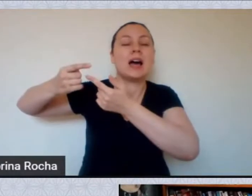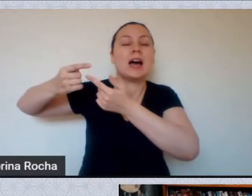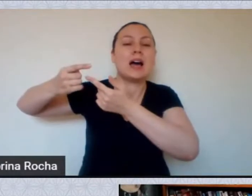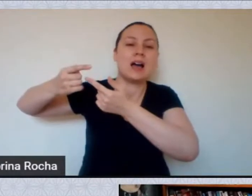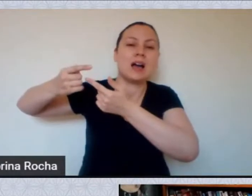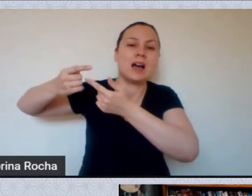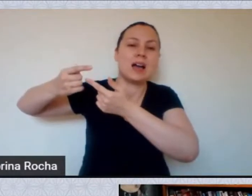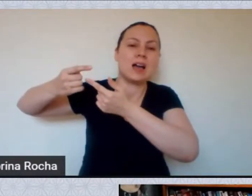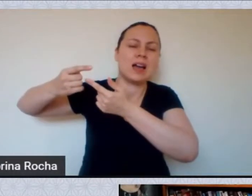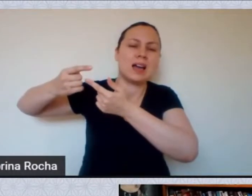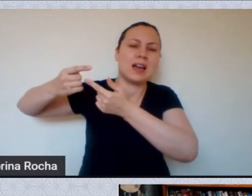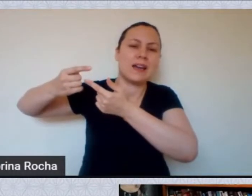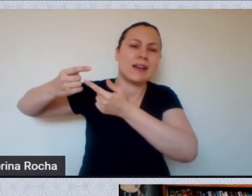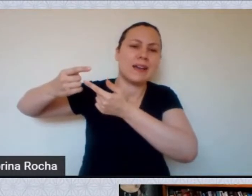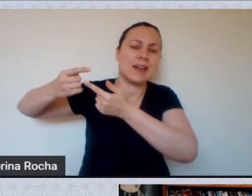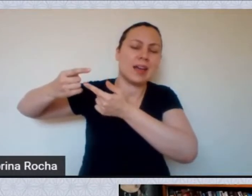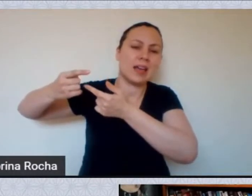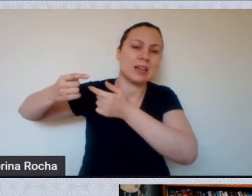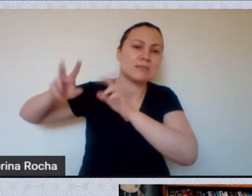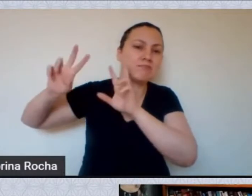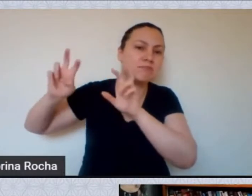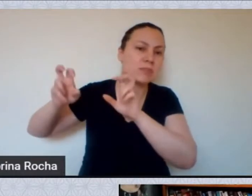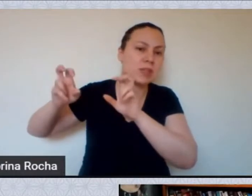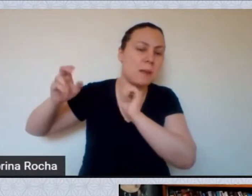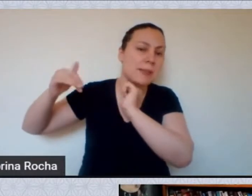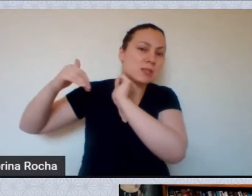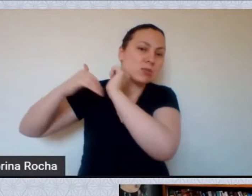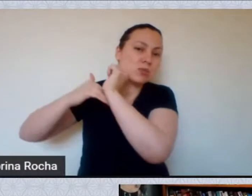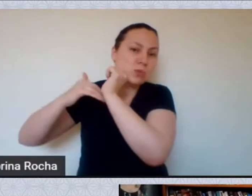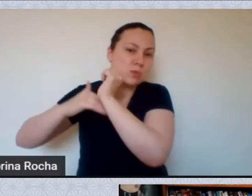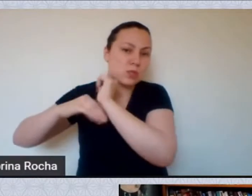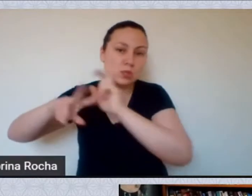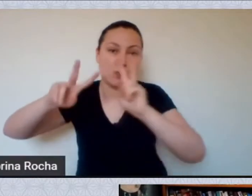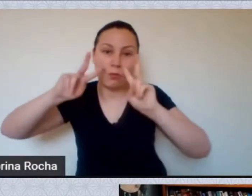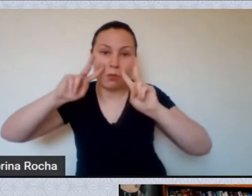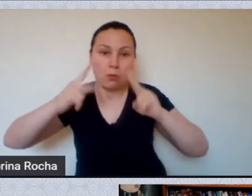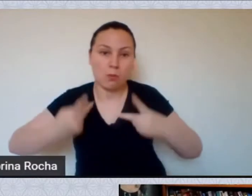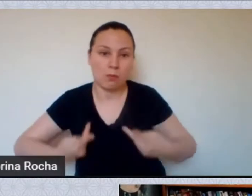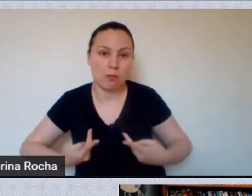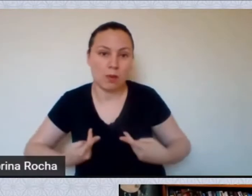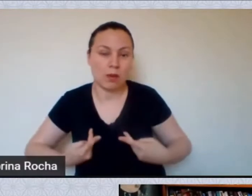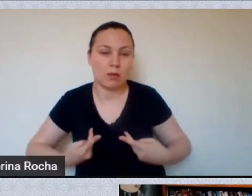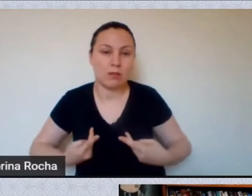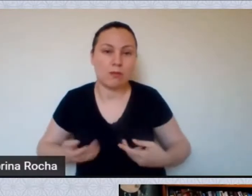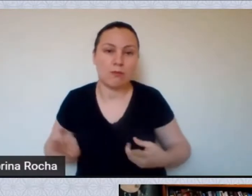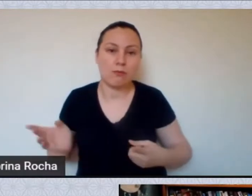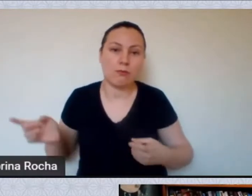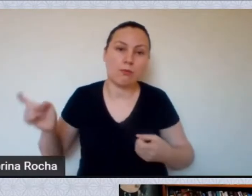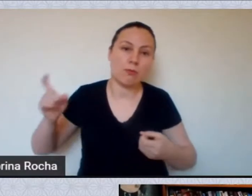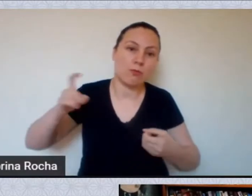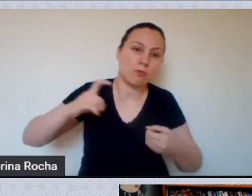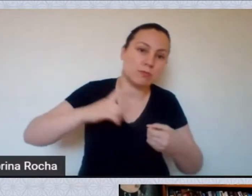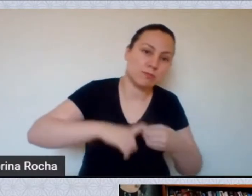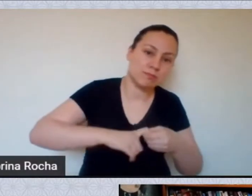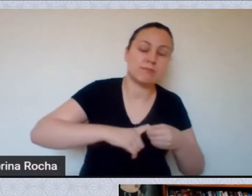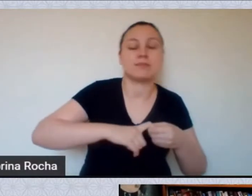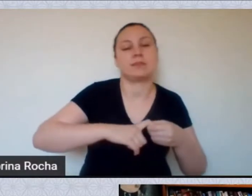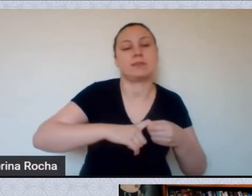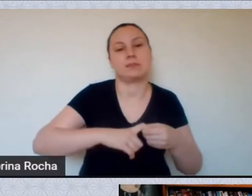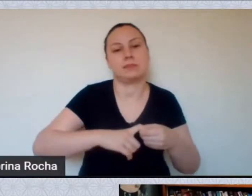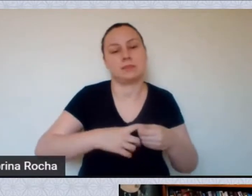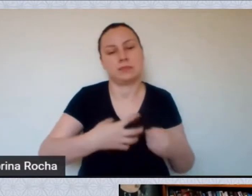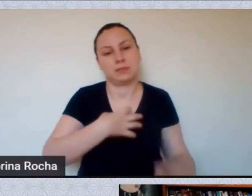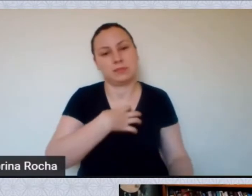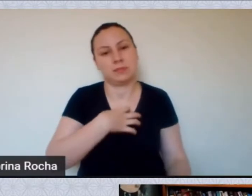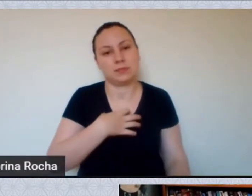justamente essa questão do subjetivo, do humano retornando à ciência, né? E eu diria que eu sou um dos caras